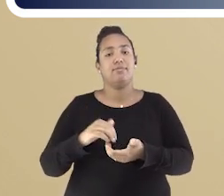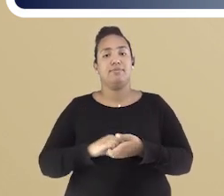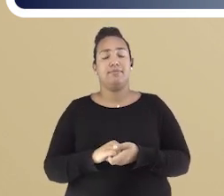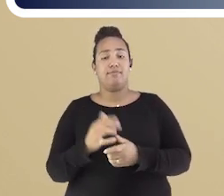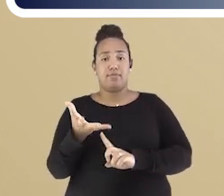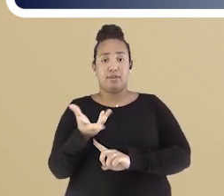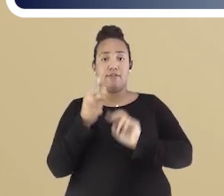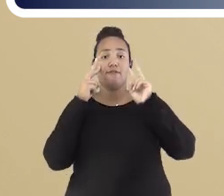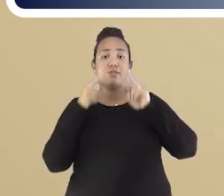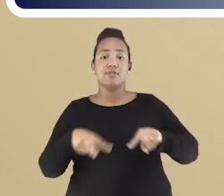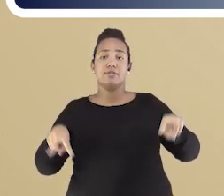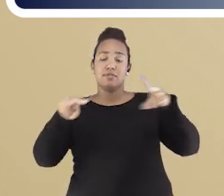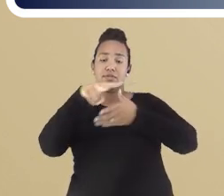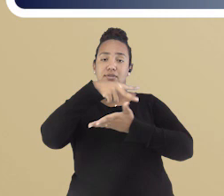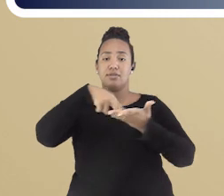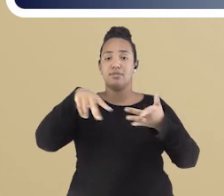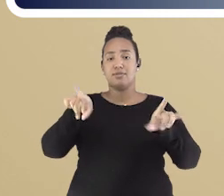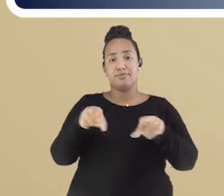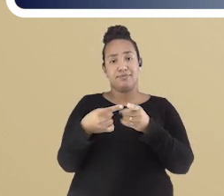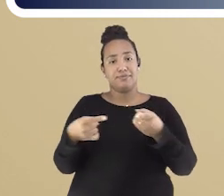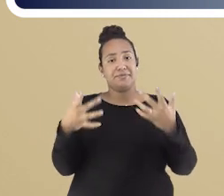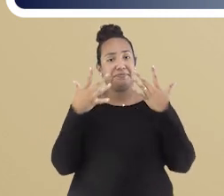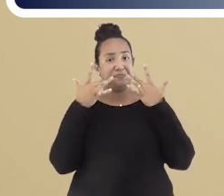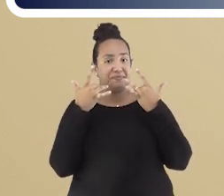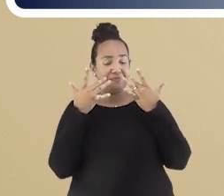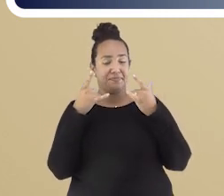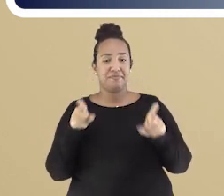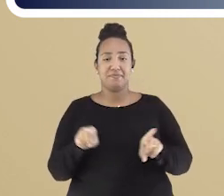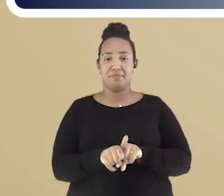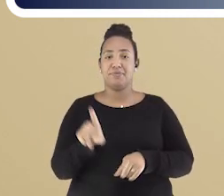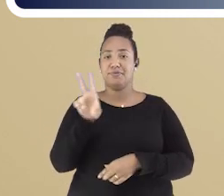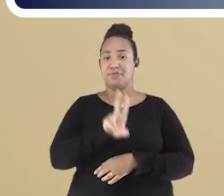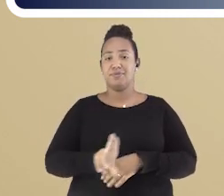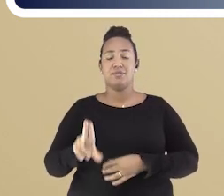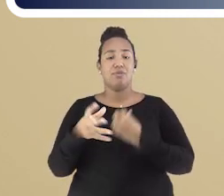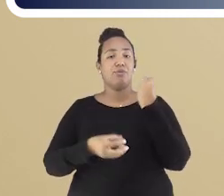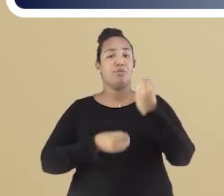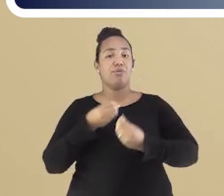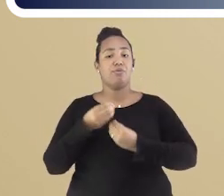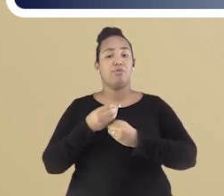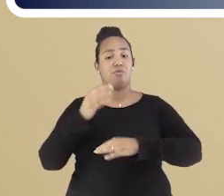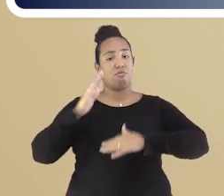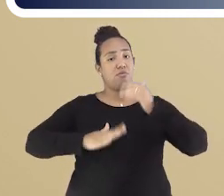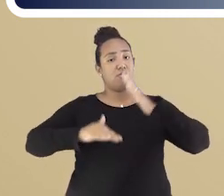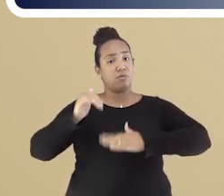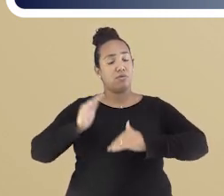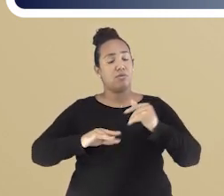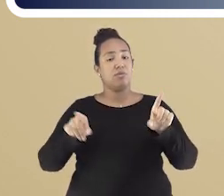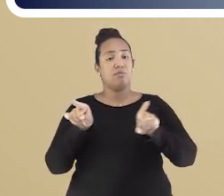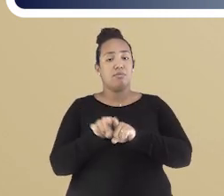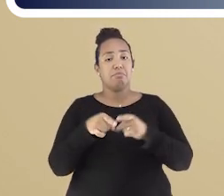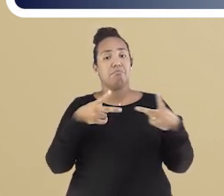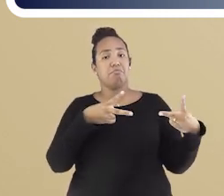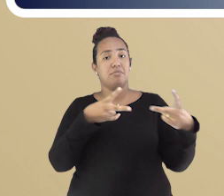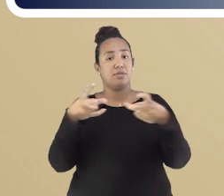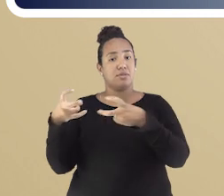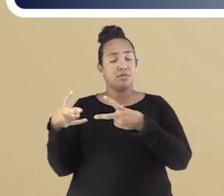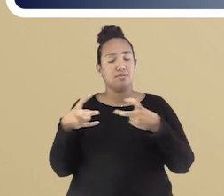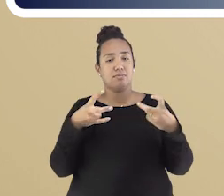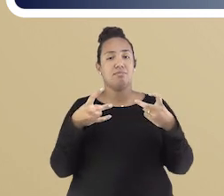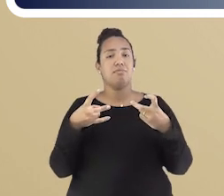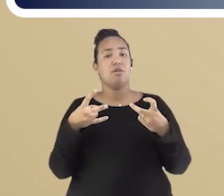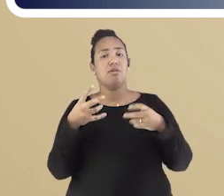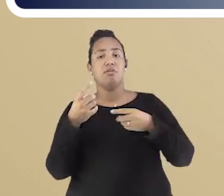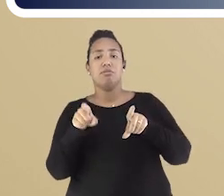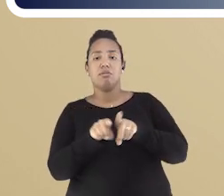artes visuais, dança, música e teatro, de modo a utilizá-los em trabalhos pessoais, identificá-los, interpretá-los na